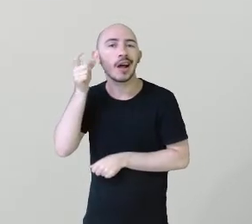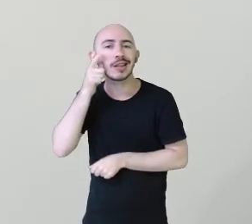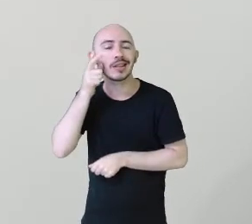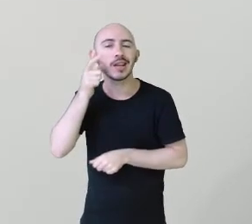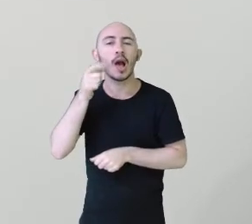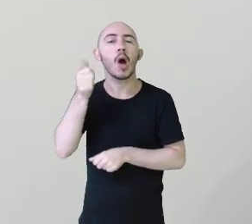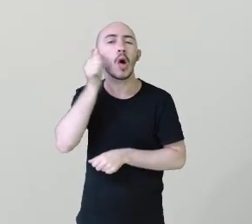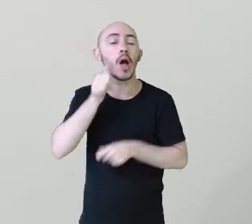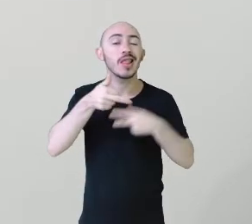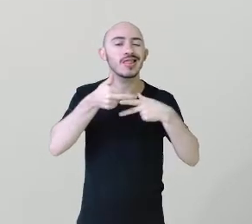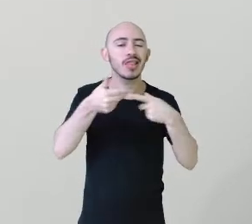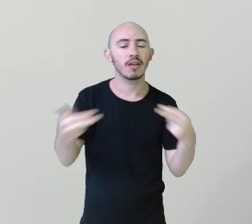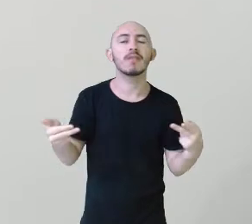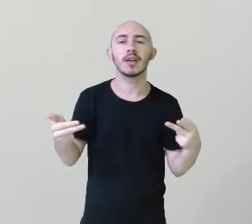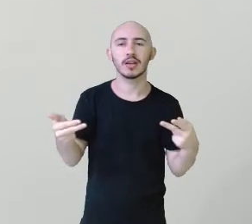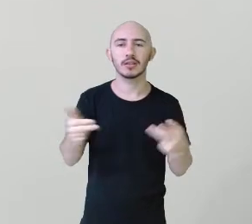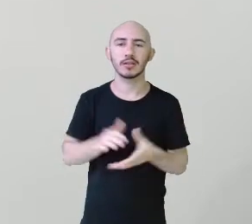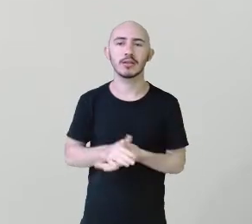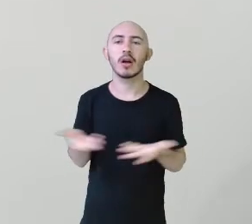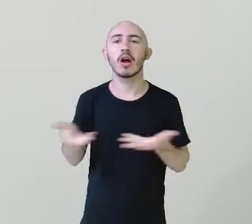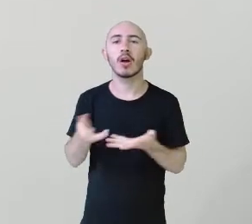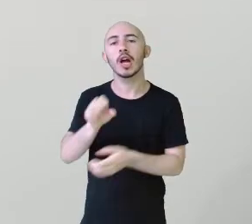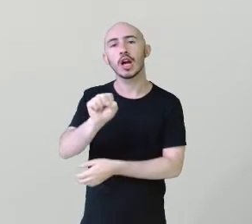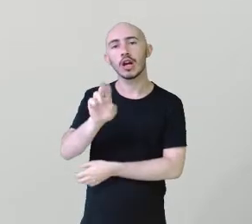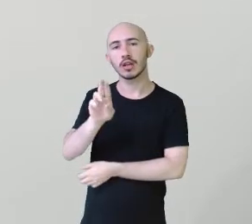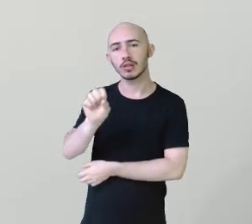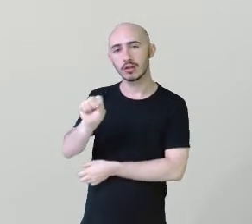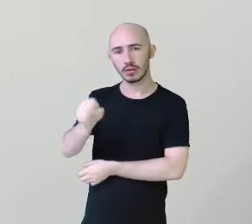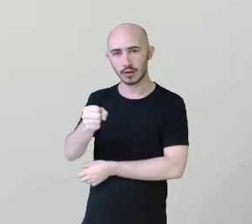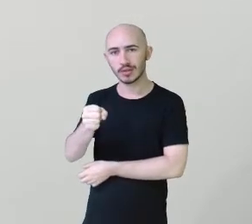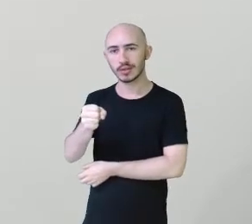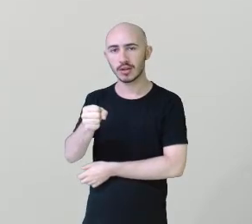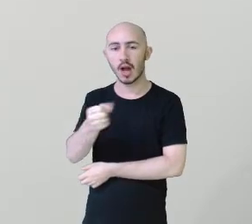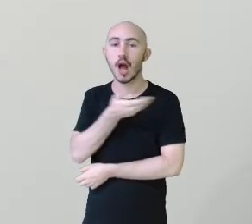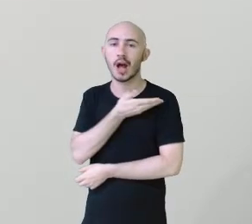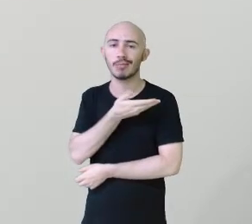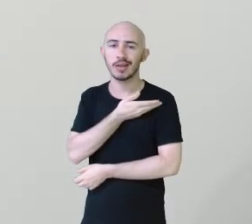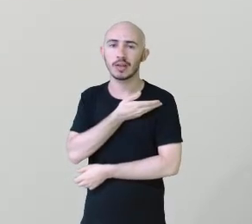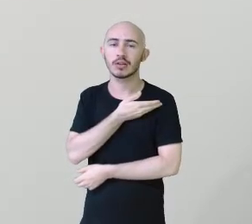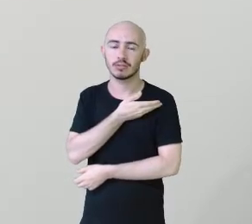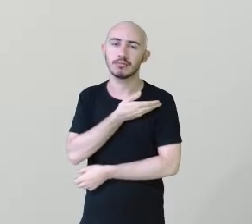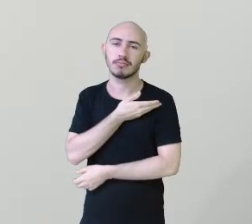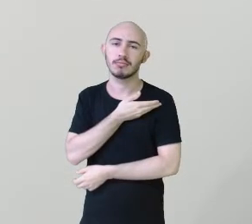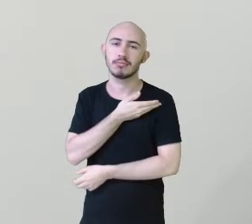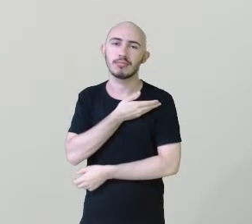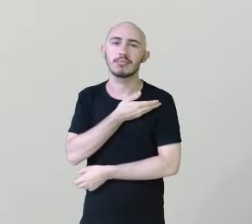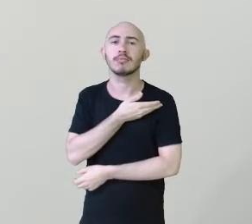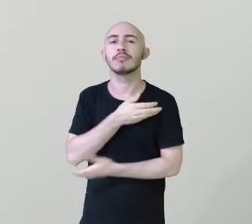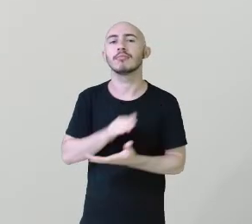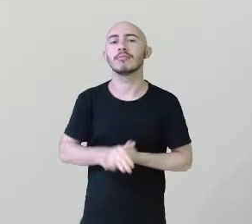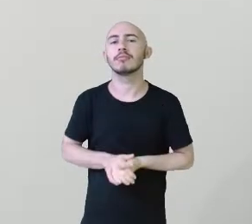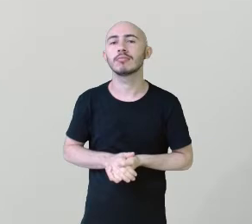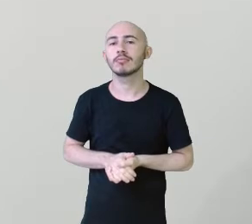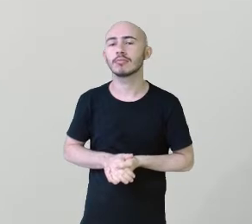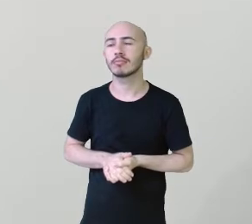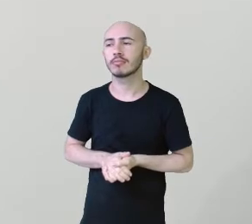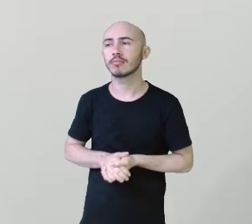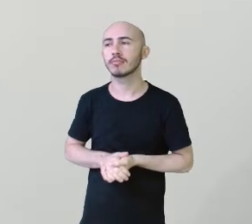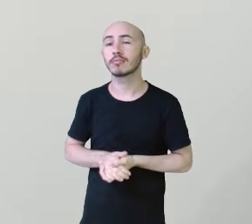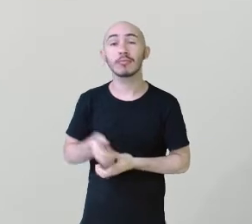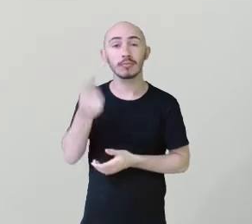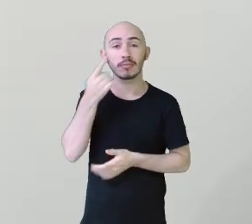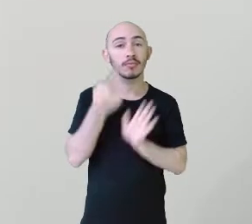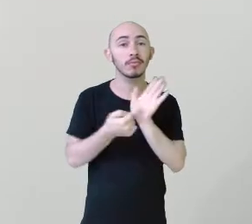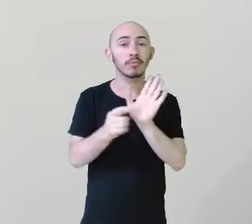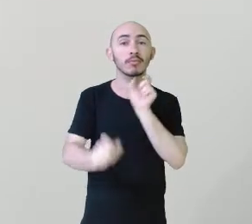Sua amiga ficariam suas amigas. E aí, mais uma vez, eu vou chamar a atenção